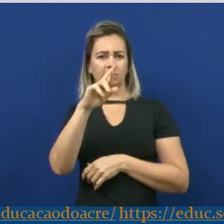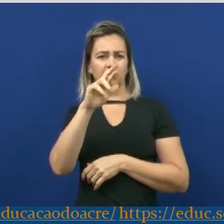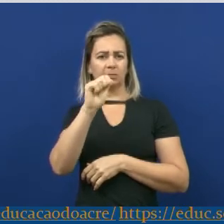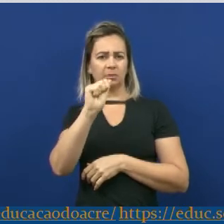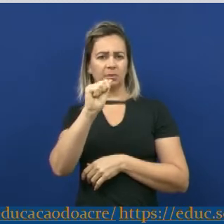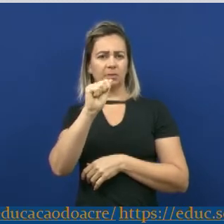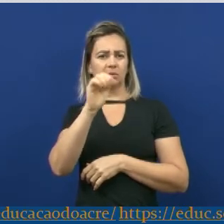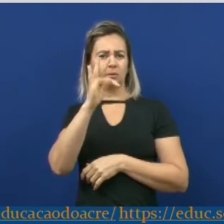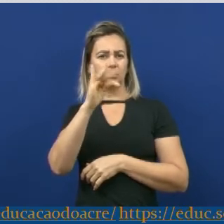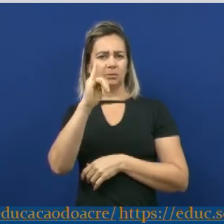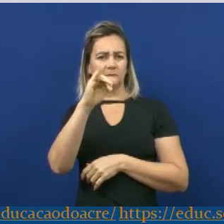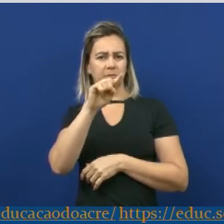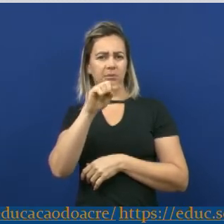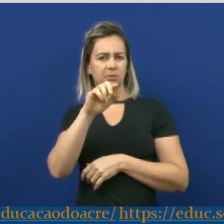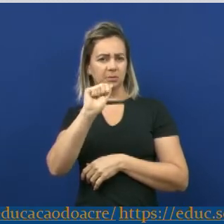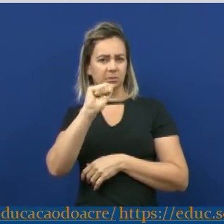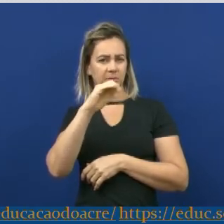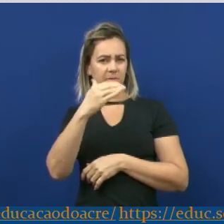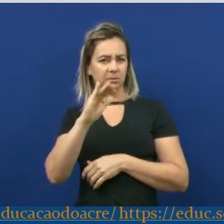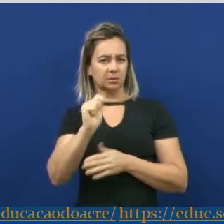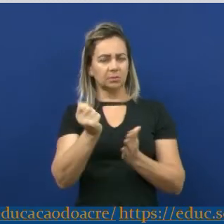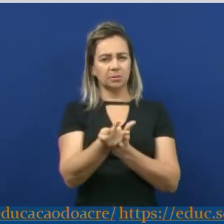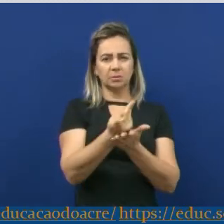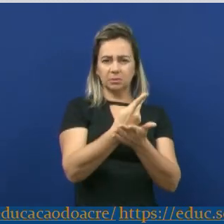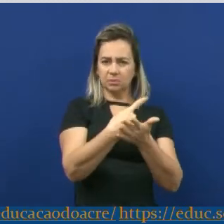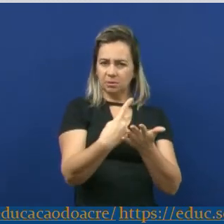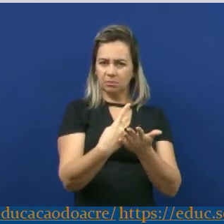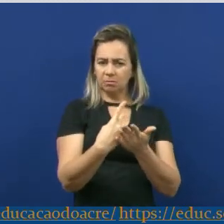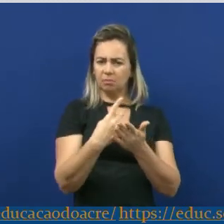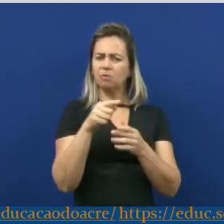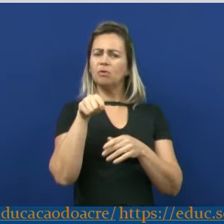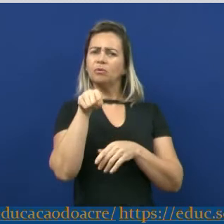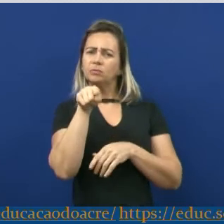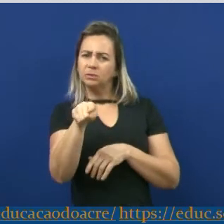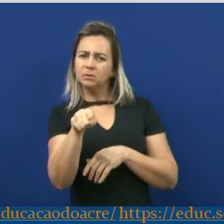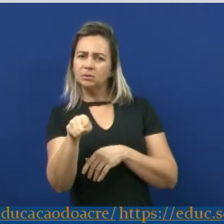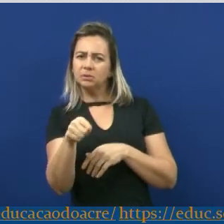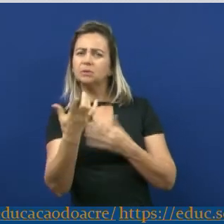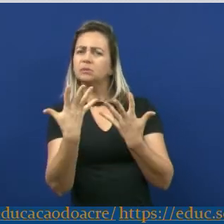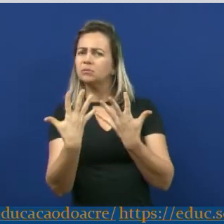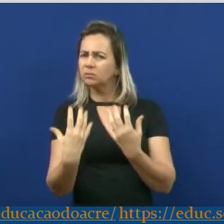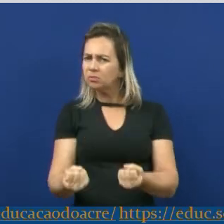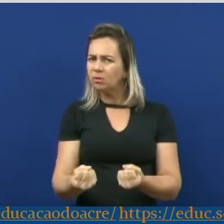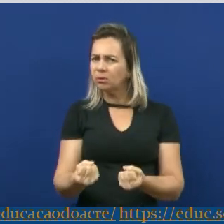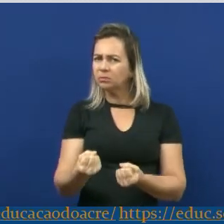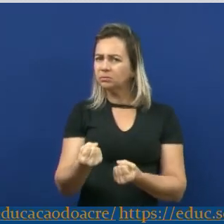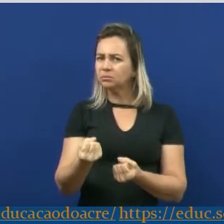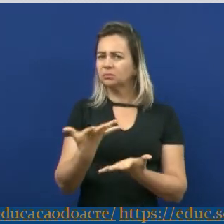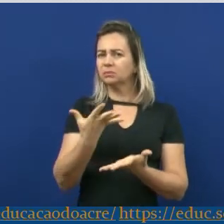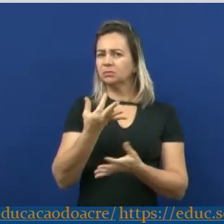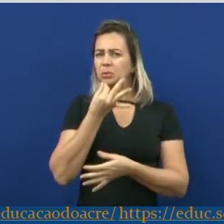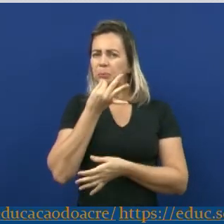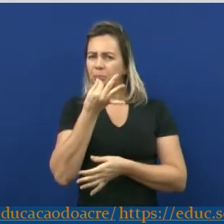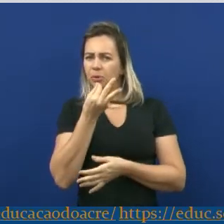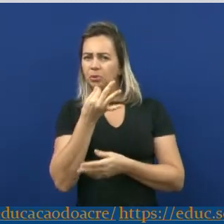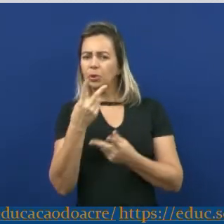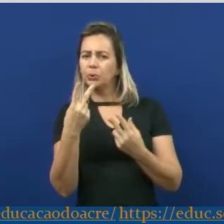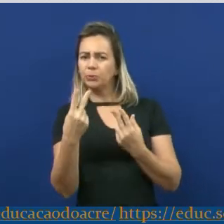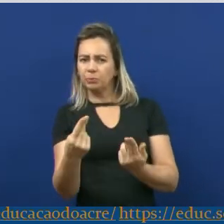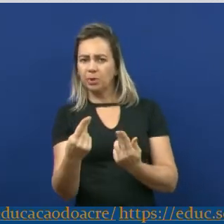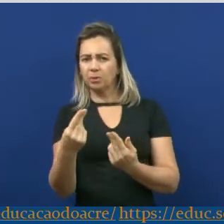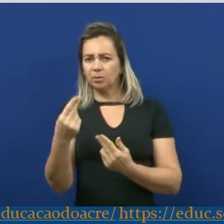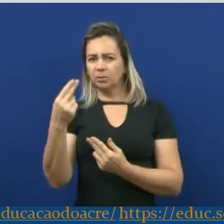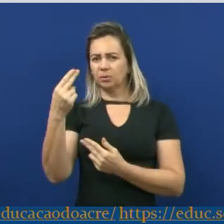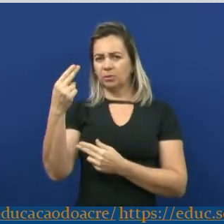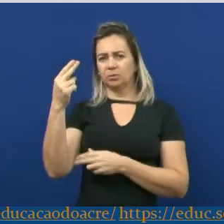os seus argumentos. Você concorda com Walter Benjamin de que sim, houve aí um processo de democratização